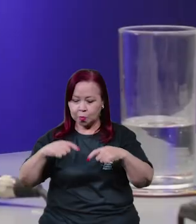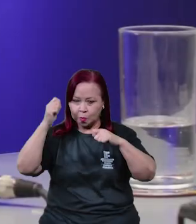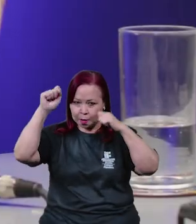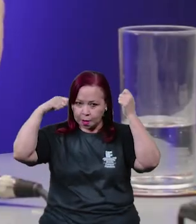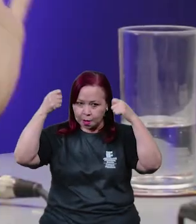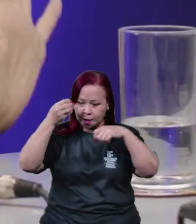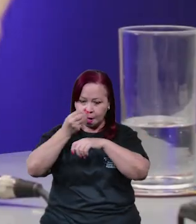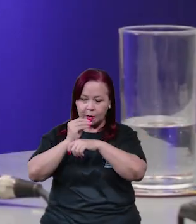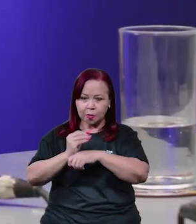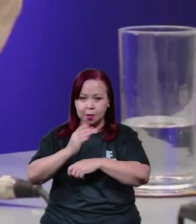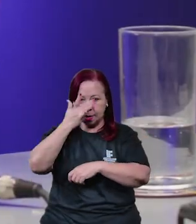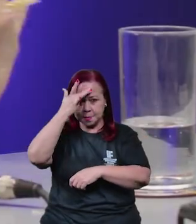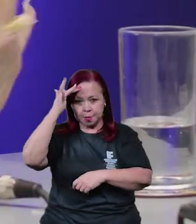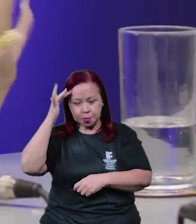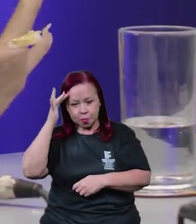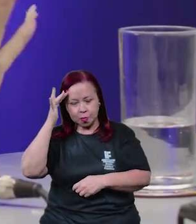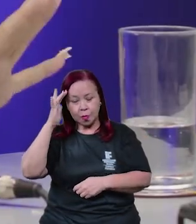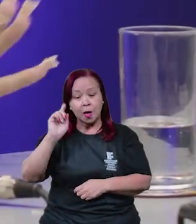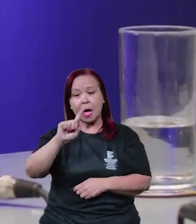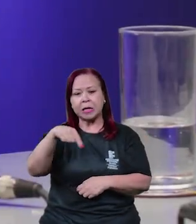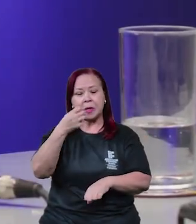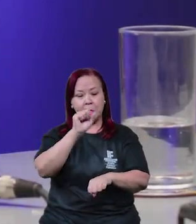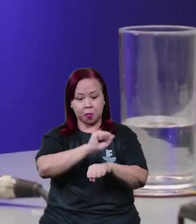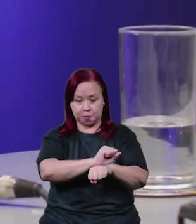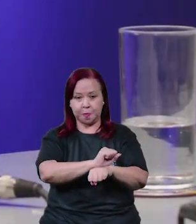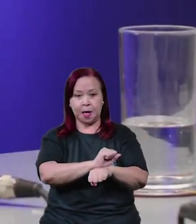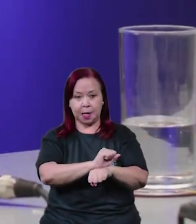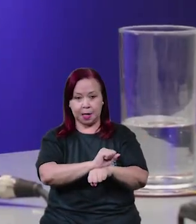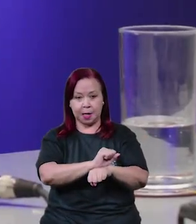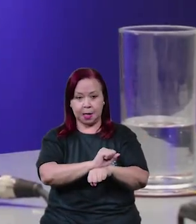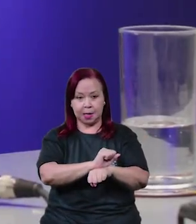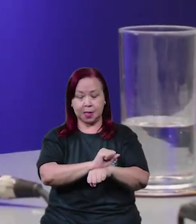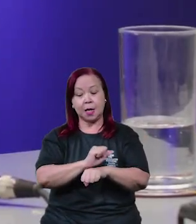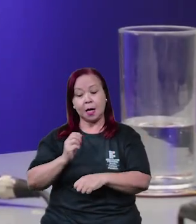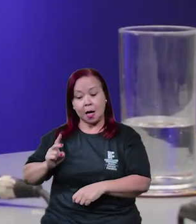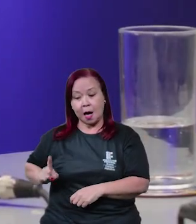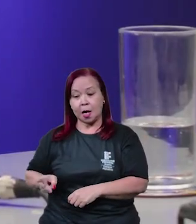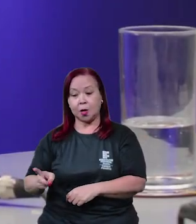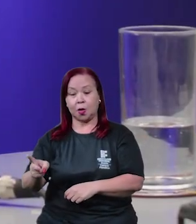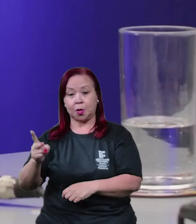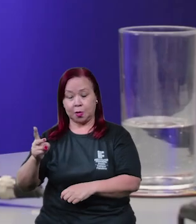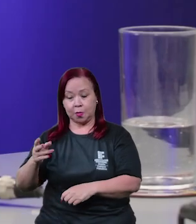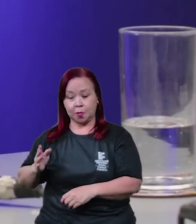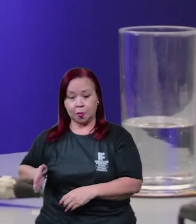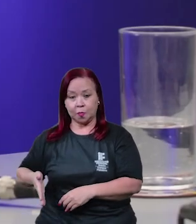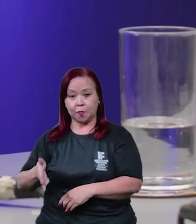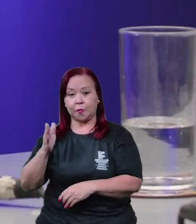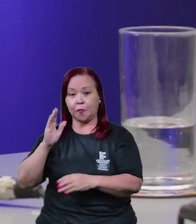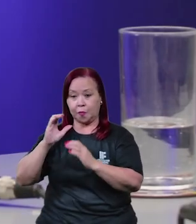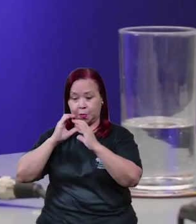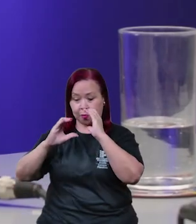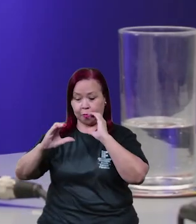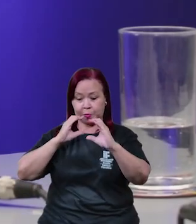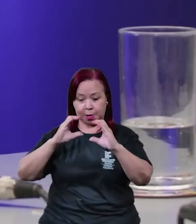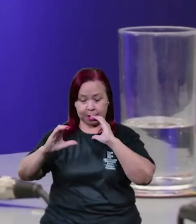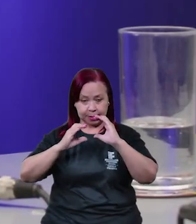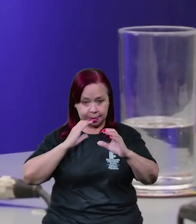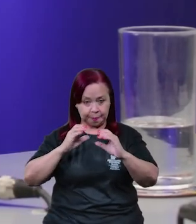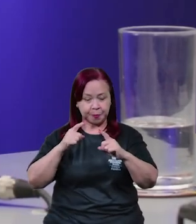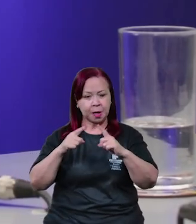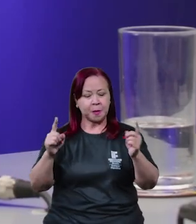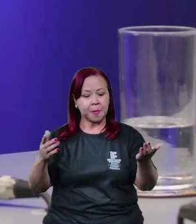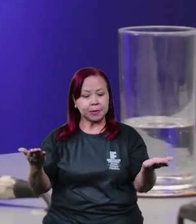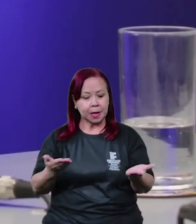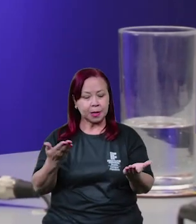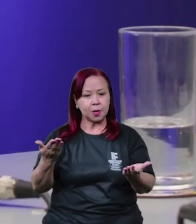algum momento da minha história eu entendi que também não era aquilo que eu queria e sigo aí na comunicação. Mas estar aqui hoje no IFB,